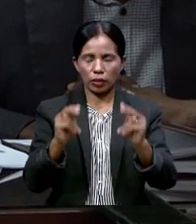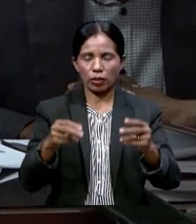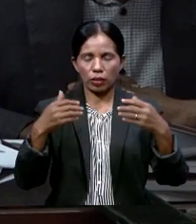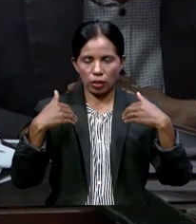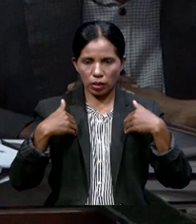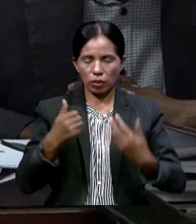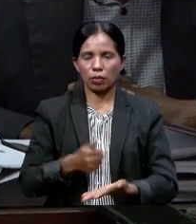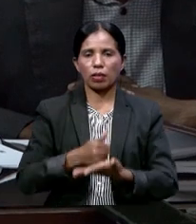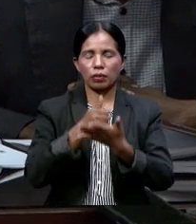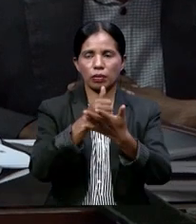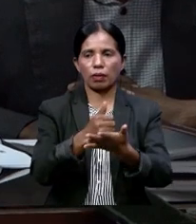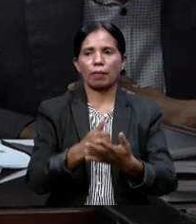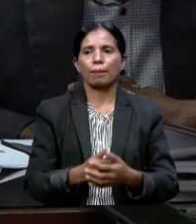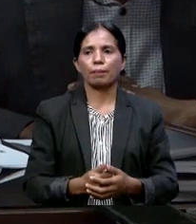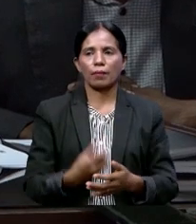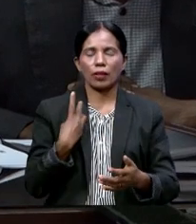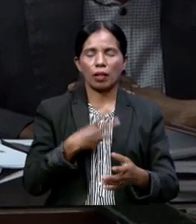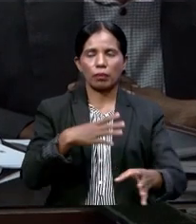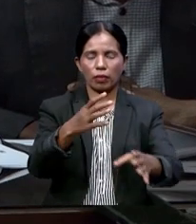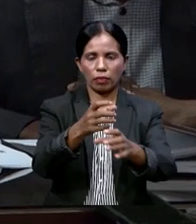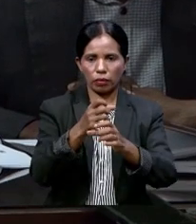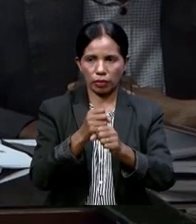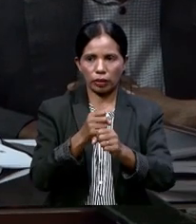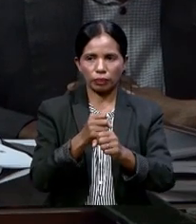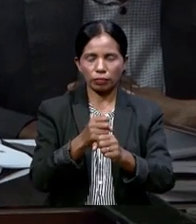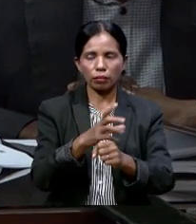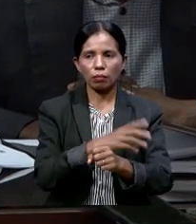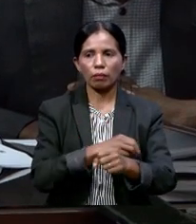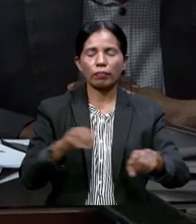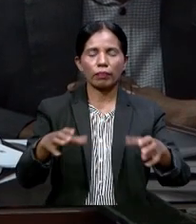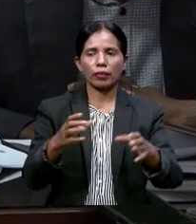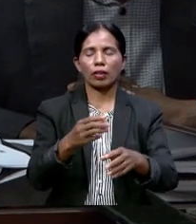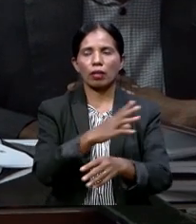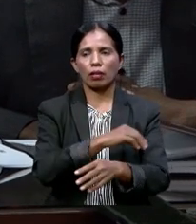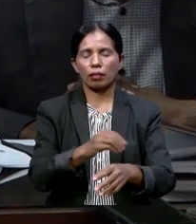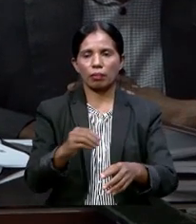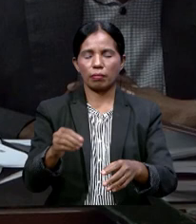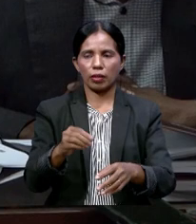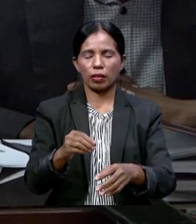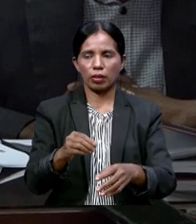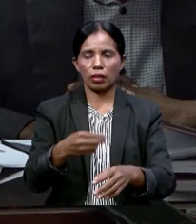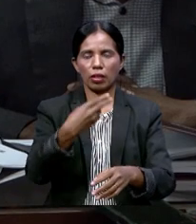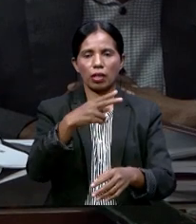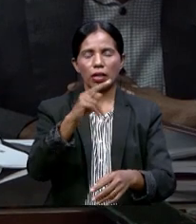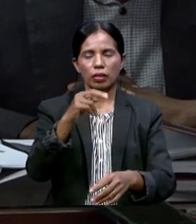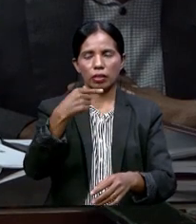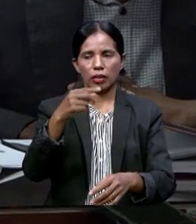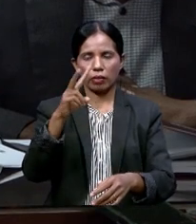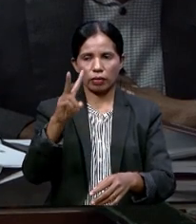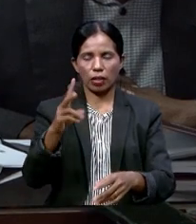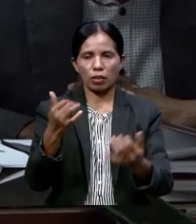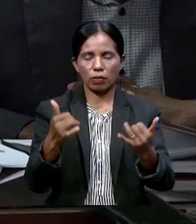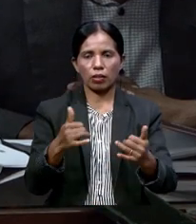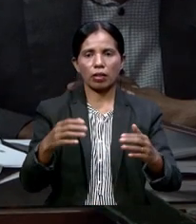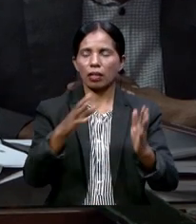duni. Solusau neve mak ami fotini en termos de funcionamento ha enzevenia mak agora total kama ne